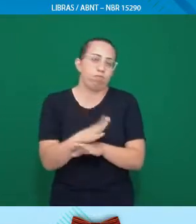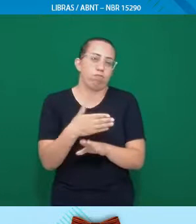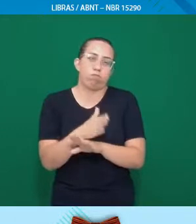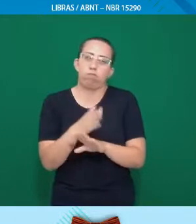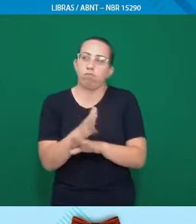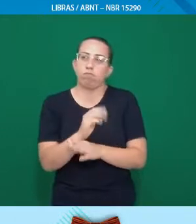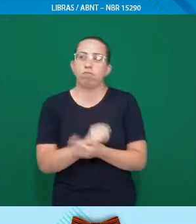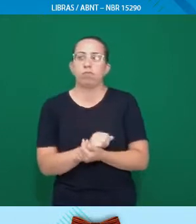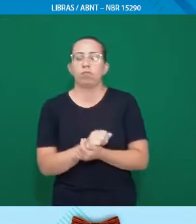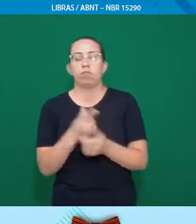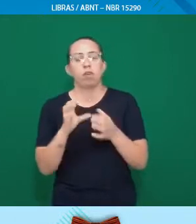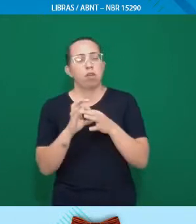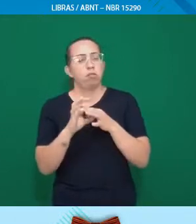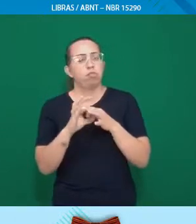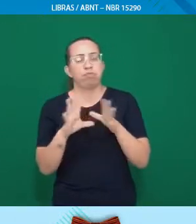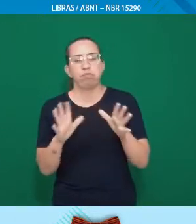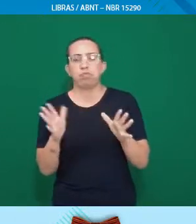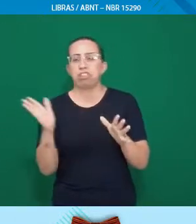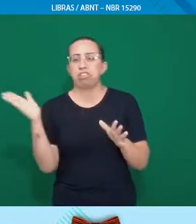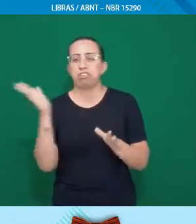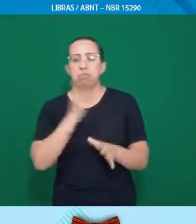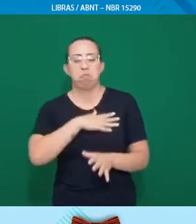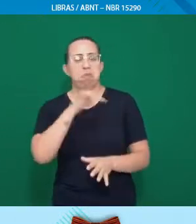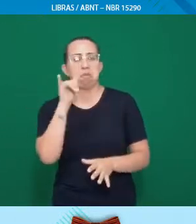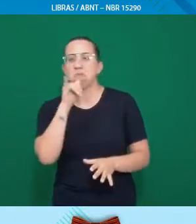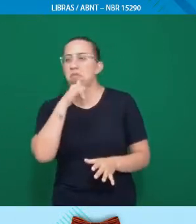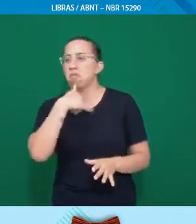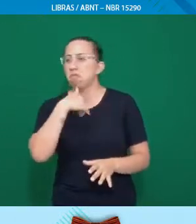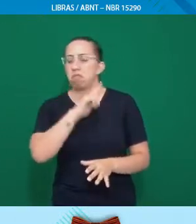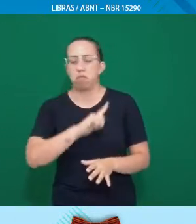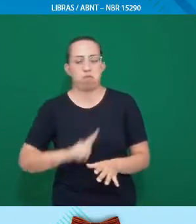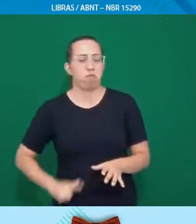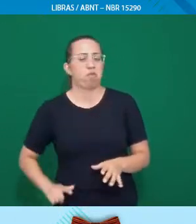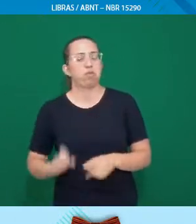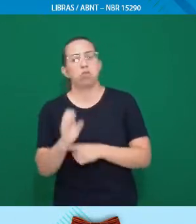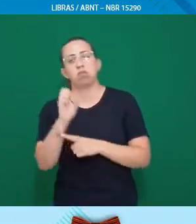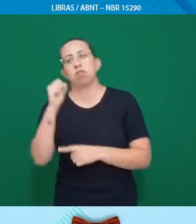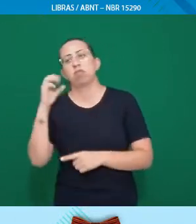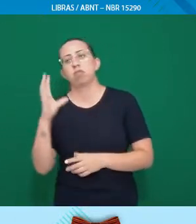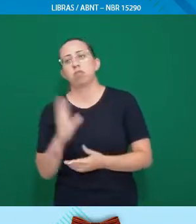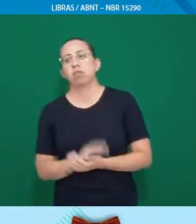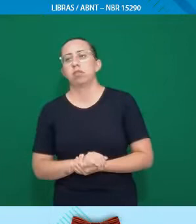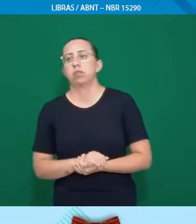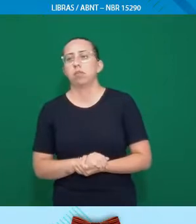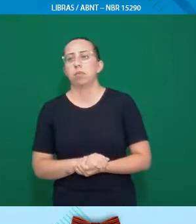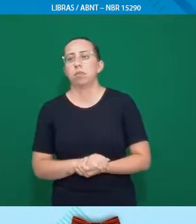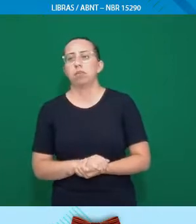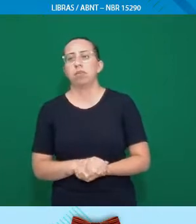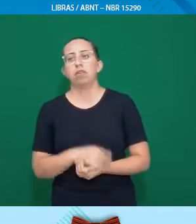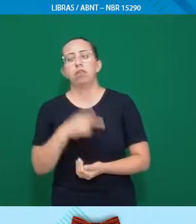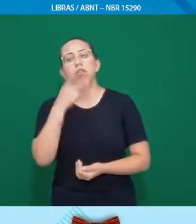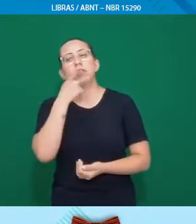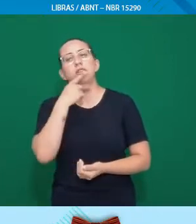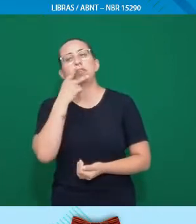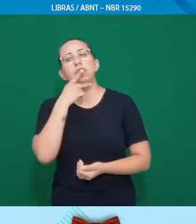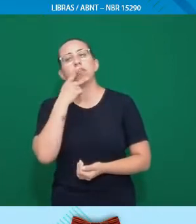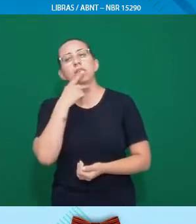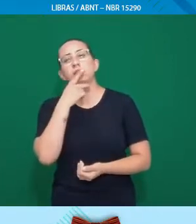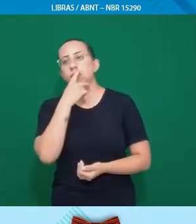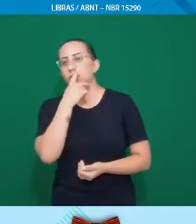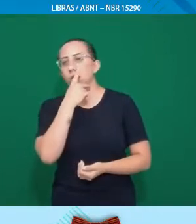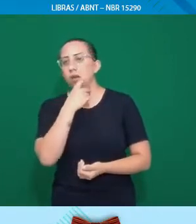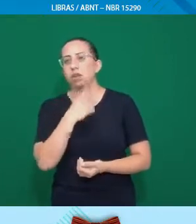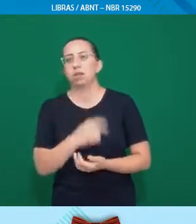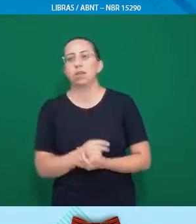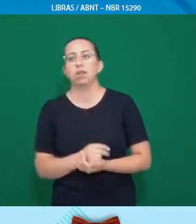sabe então Fica aqui minha indignação o nosso Governador Presidente Vereador Vereador mochila só mês em uma parte só para